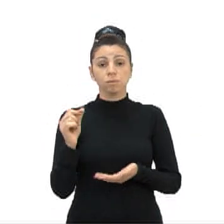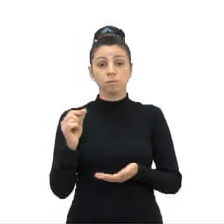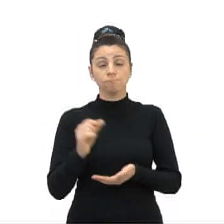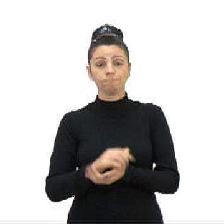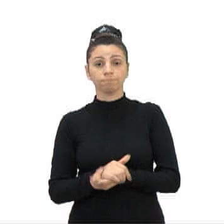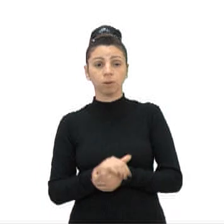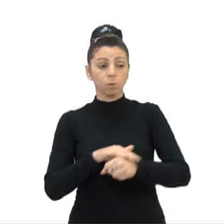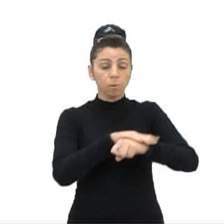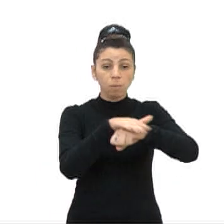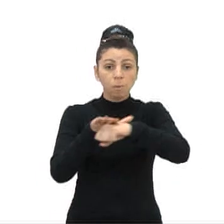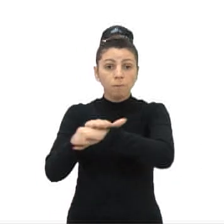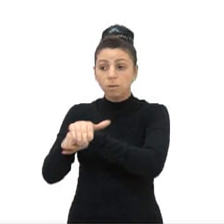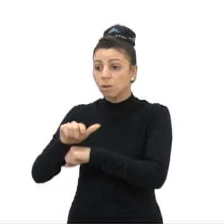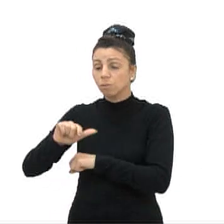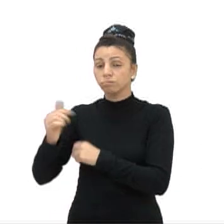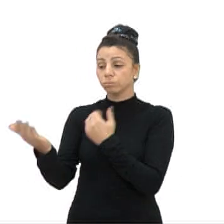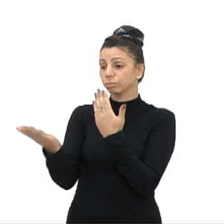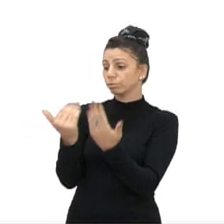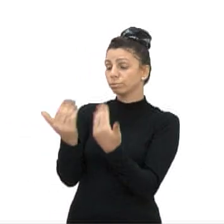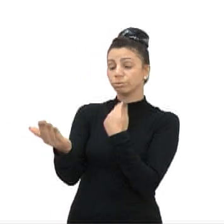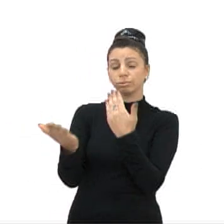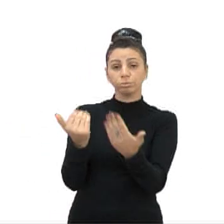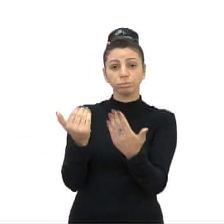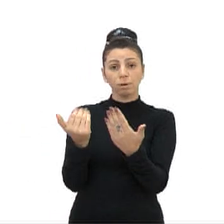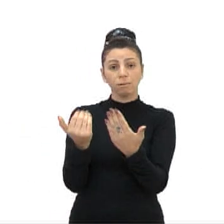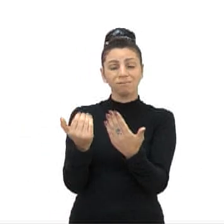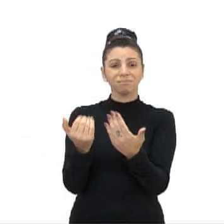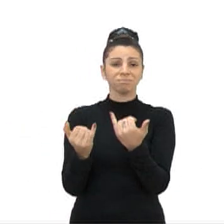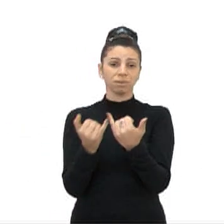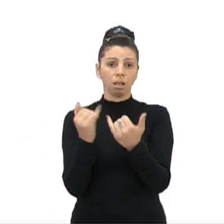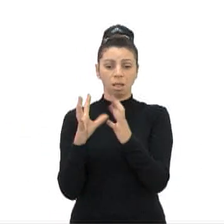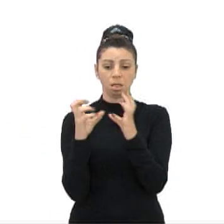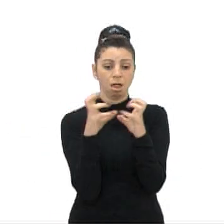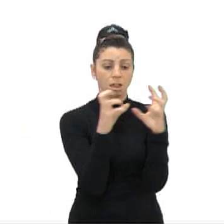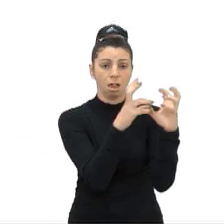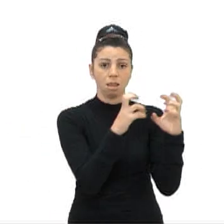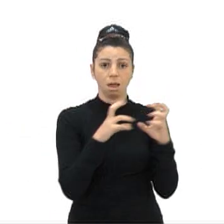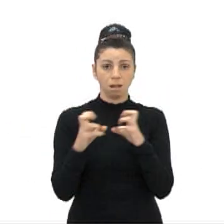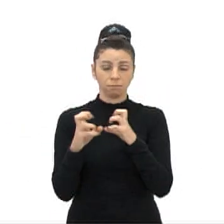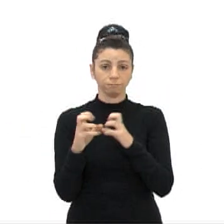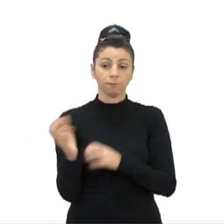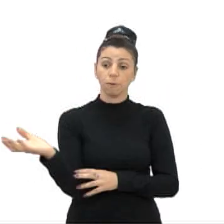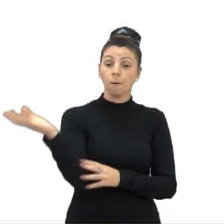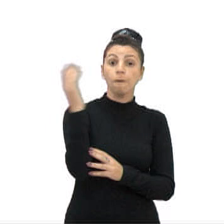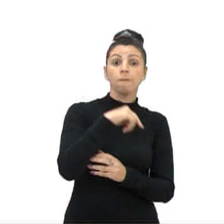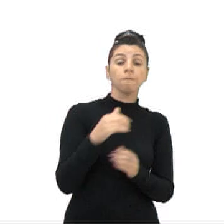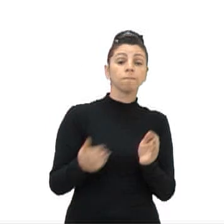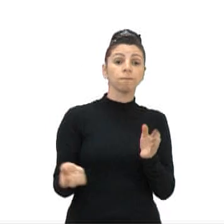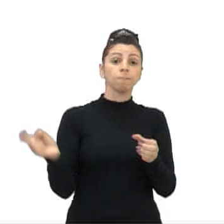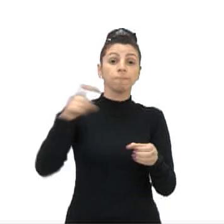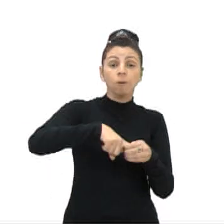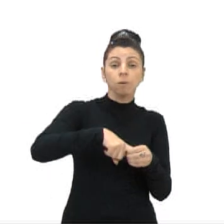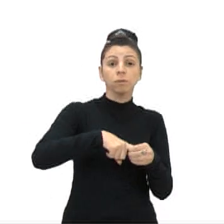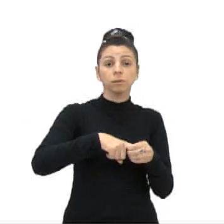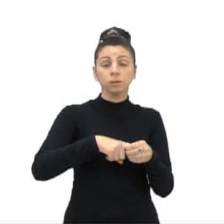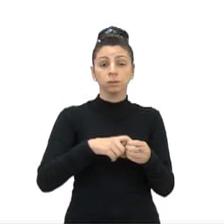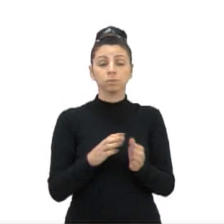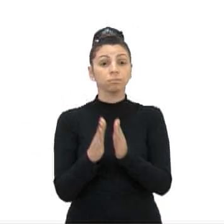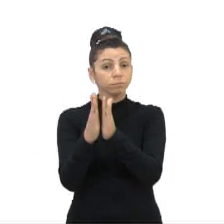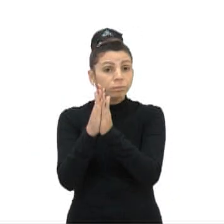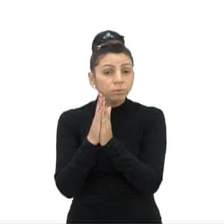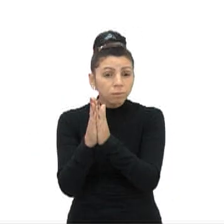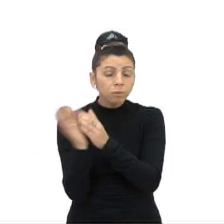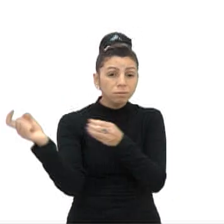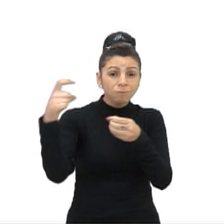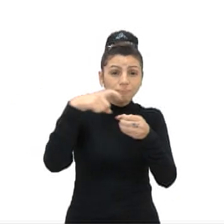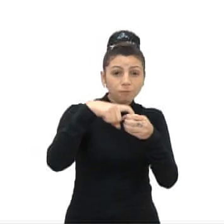os outros. Bocas raivosas mastigando. Venha para casa, senhora, por favor. Dalton Trevisan.